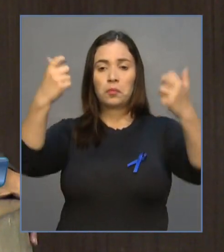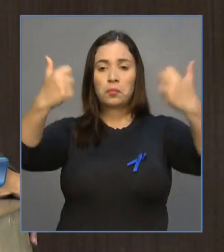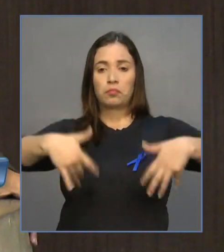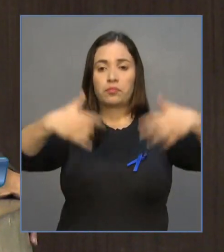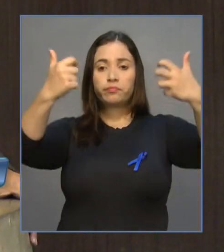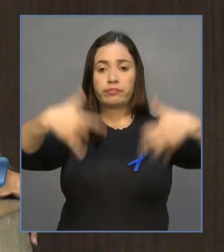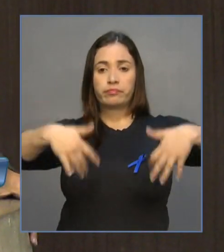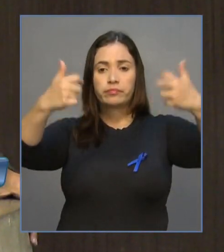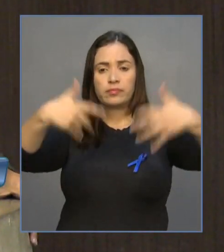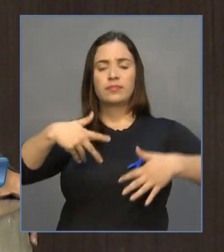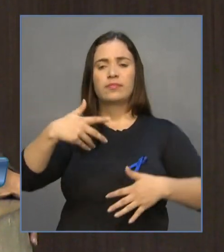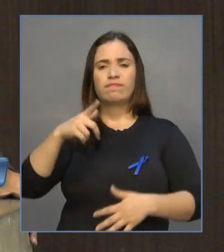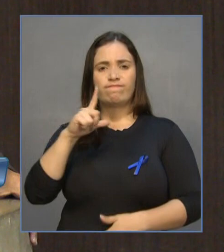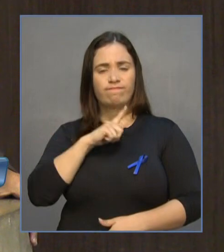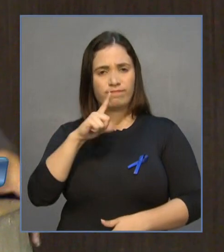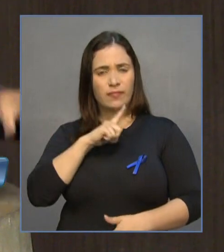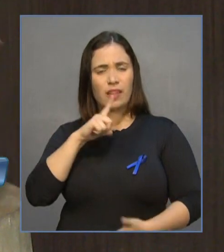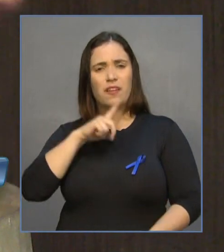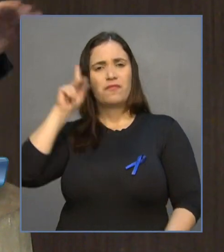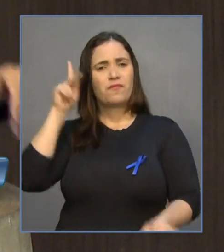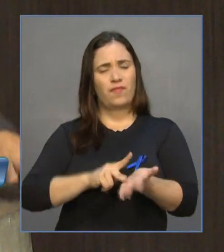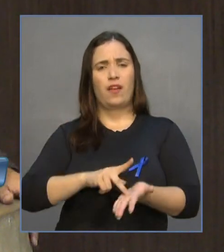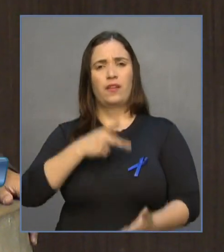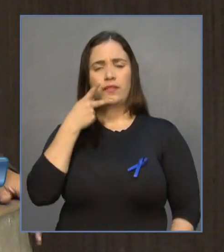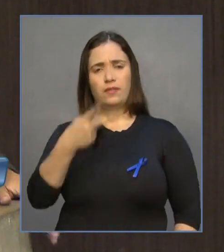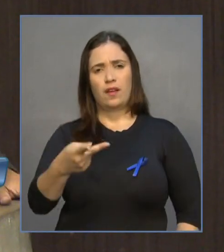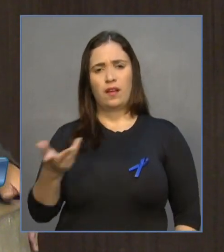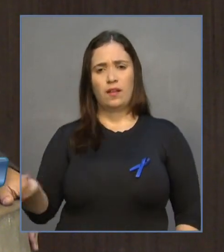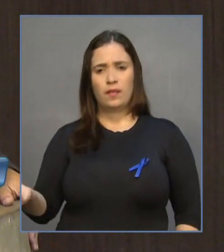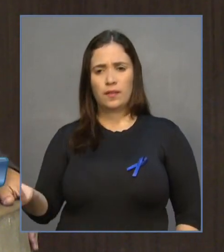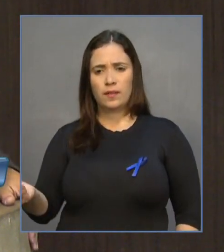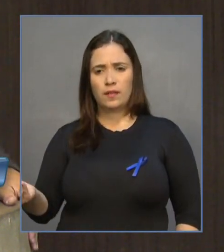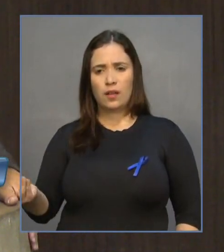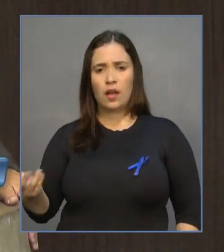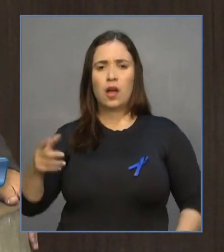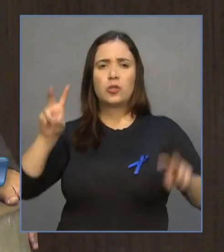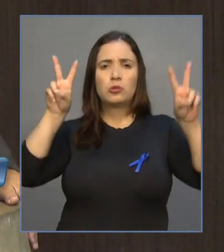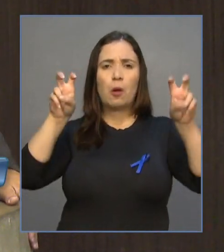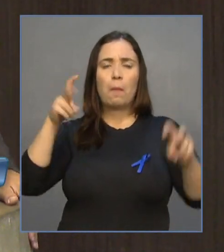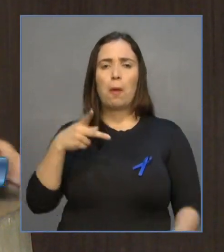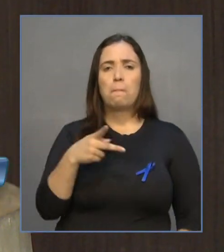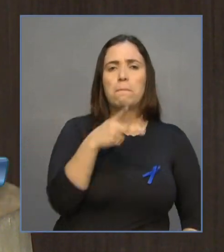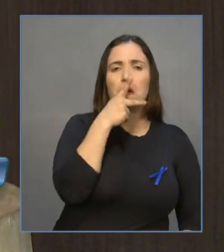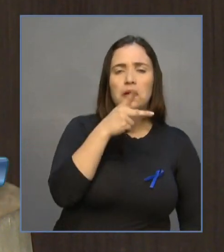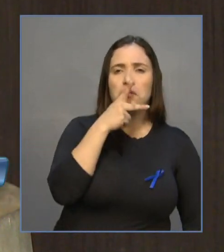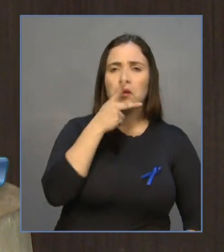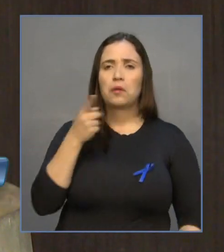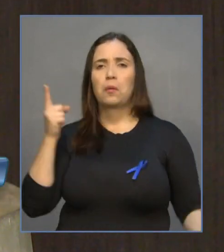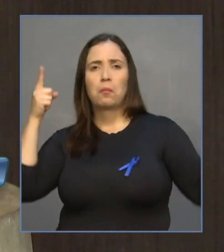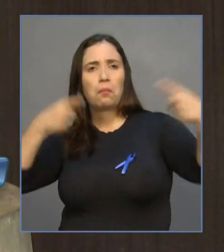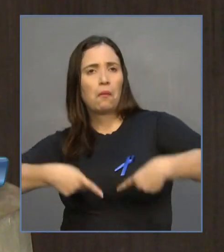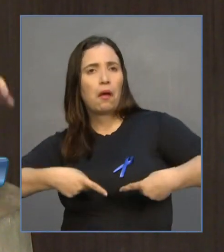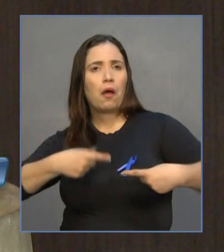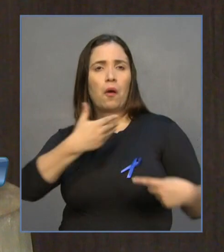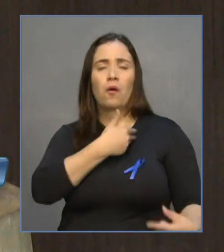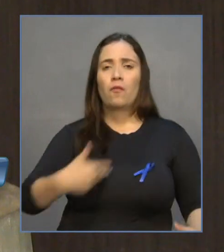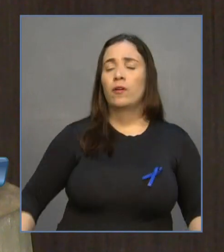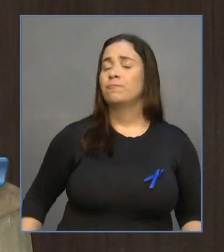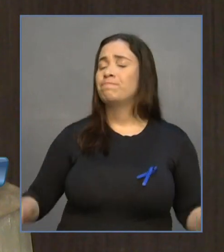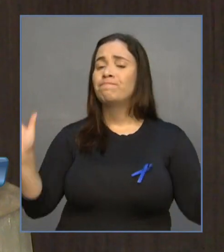indignação, muito verdadeiros e muito sinceros. Essa não é uma questão de oposição versus situação. Essa é uma questão